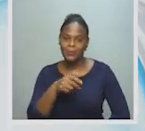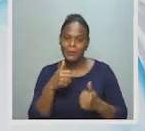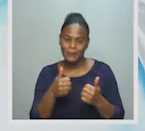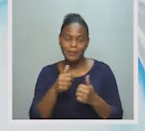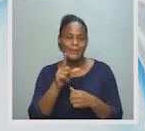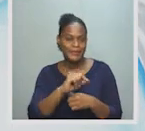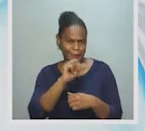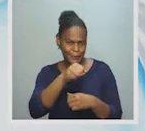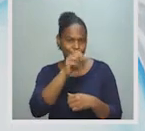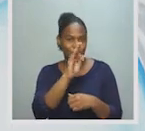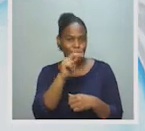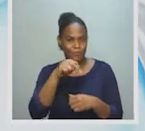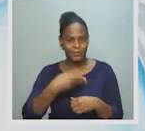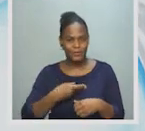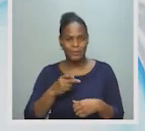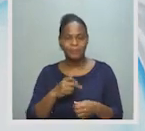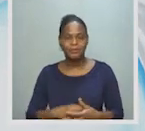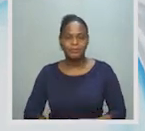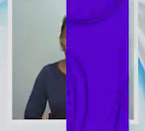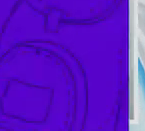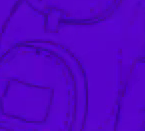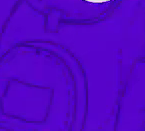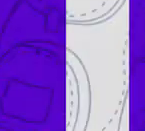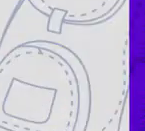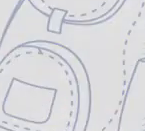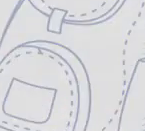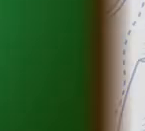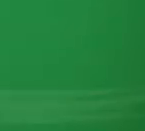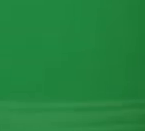Isso sim é fundamentalismo religioso.